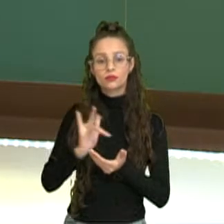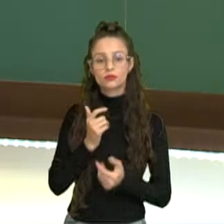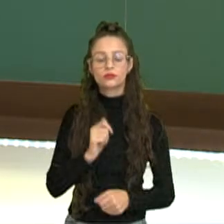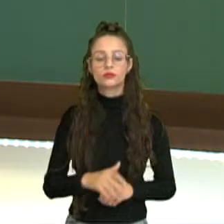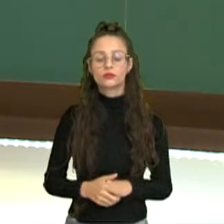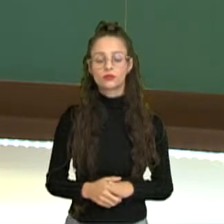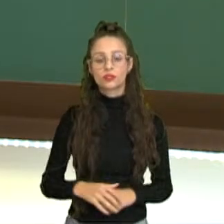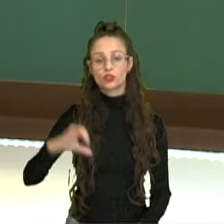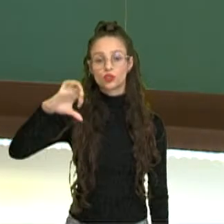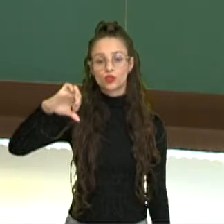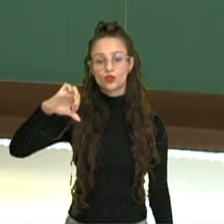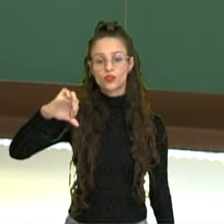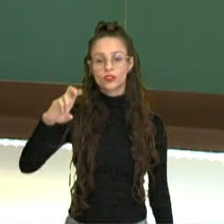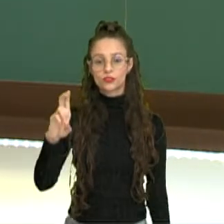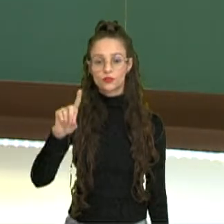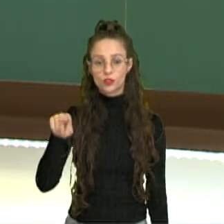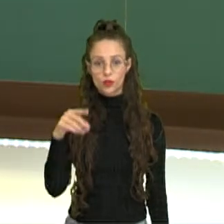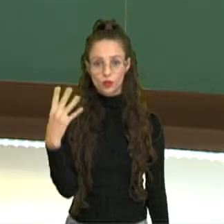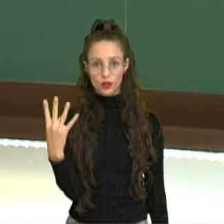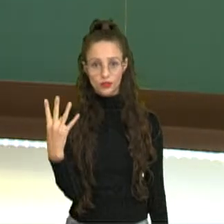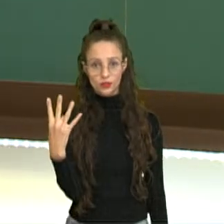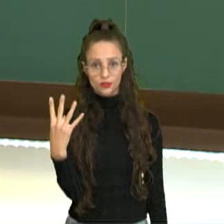ó, 95,4.